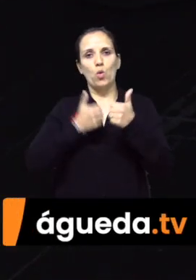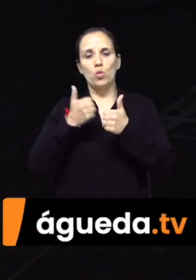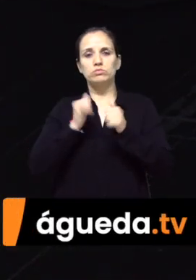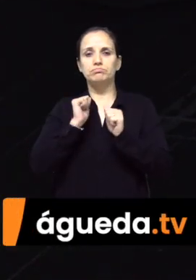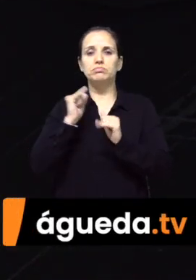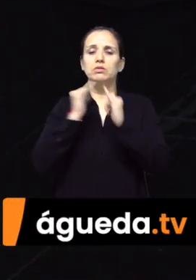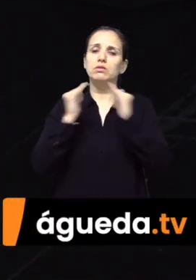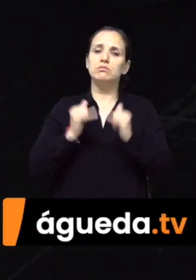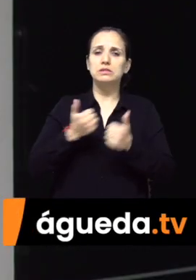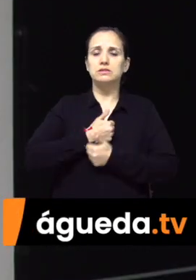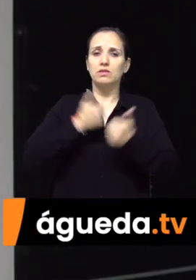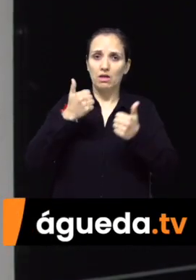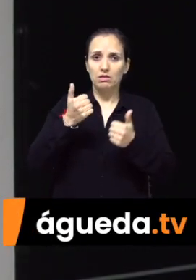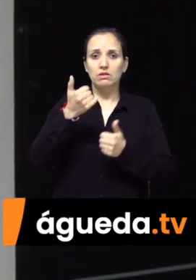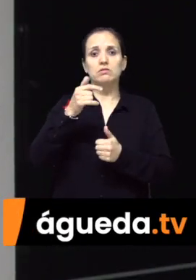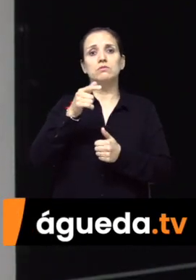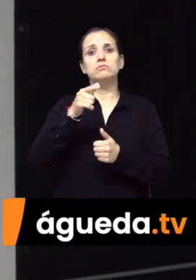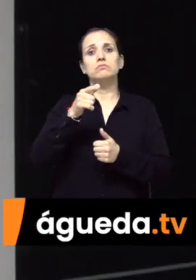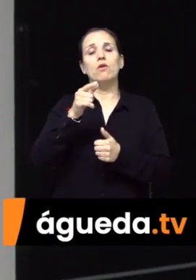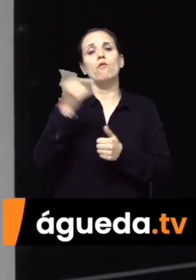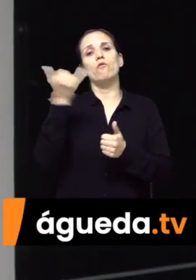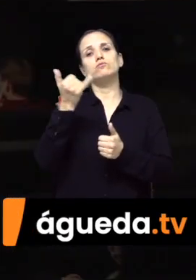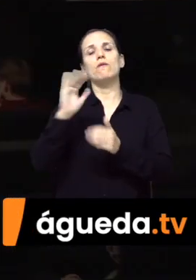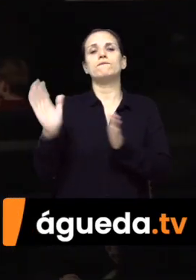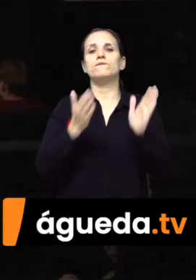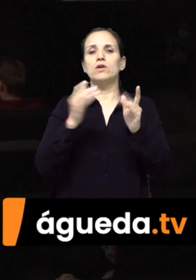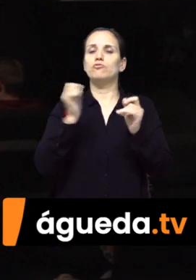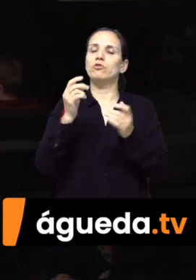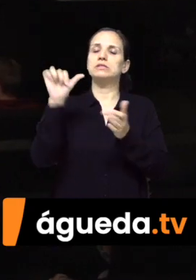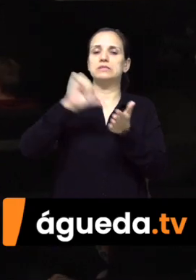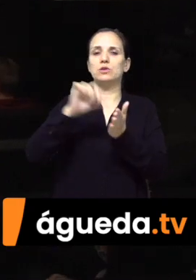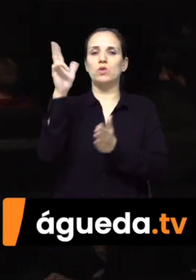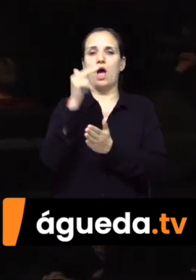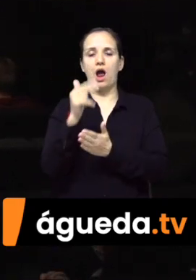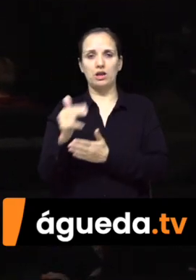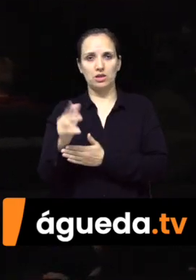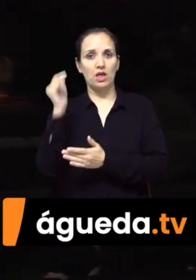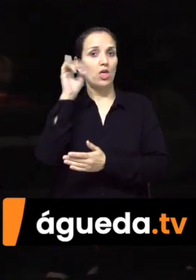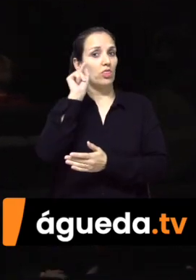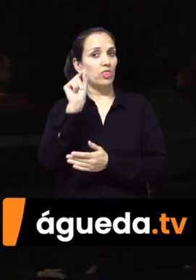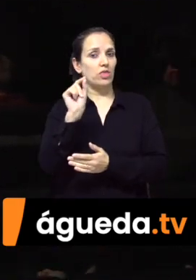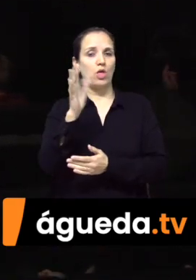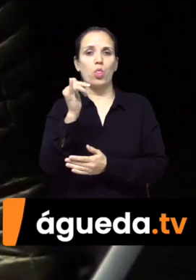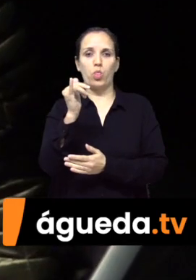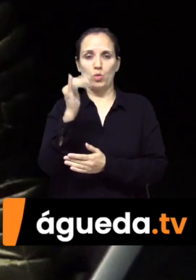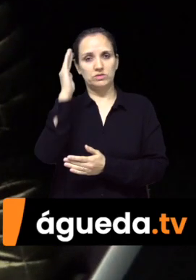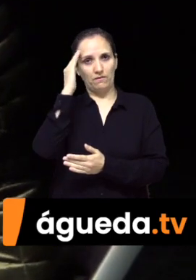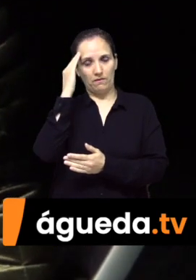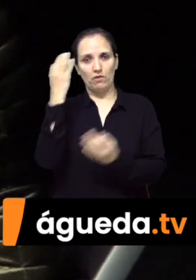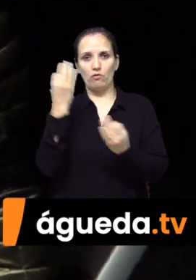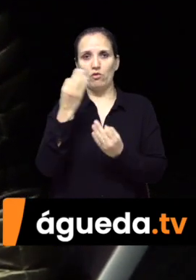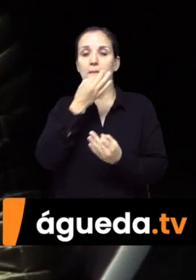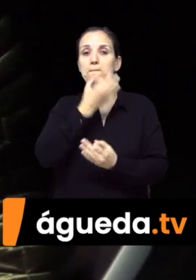o concurso Intermunicipal de Leitura 2022 teve a sua segunda fase no Centro de Artes de Águeda, no dia 12 de fevereiro.